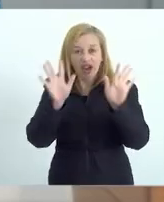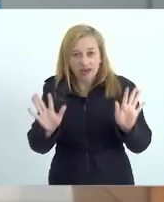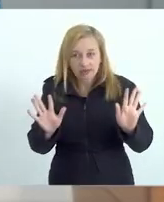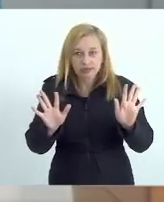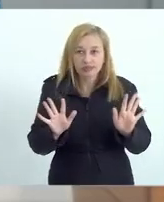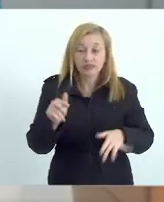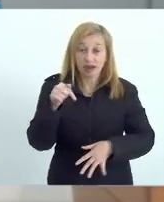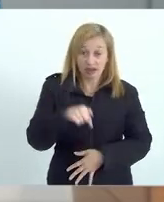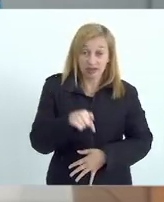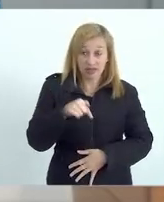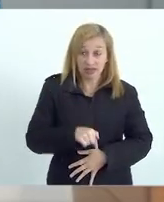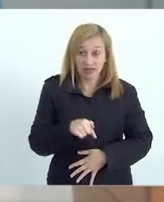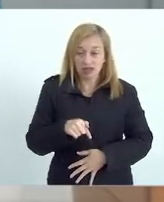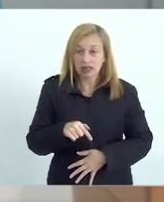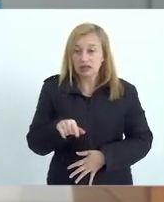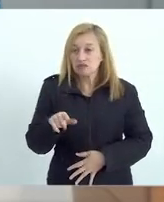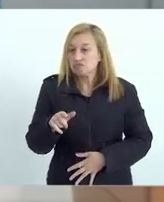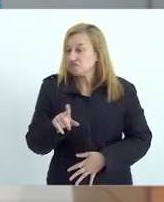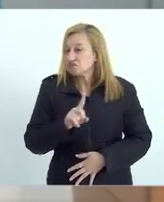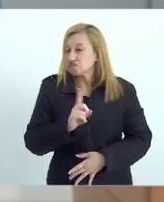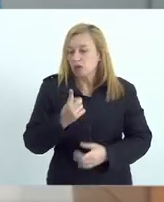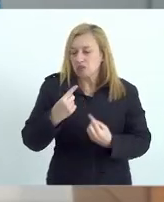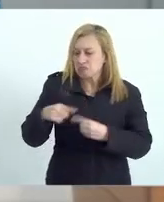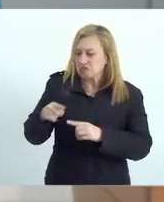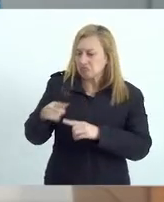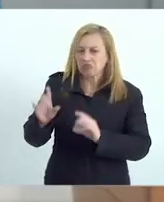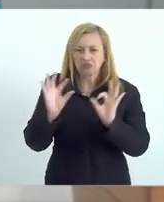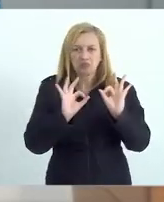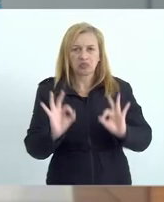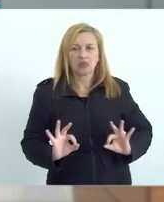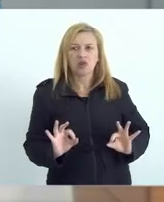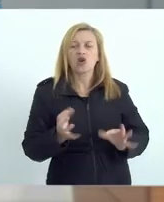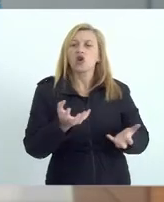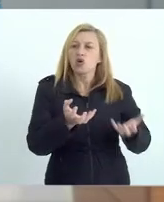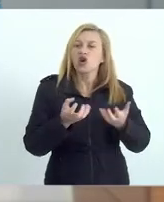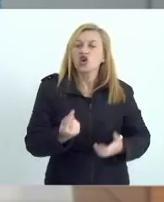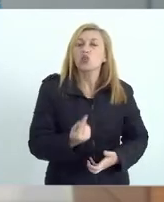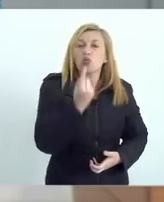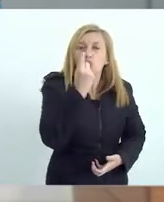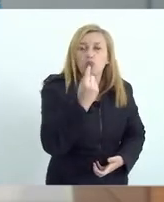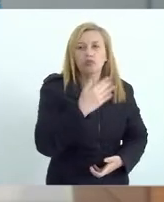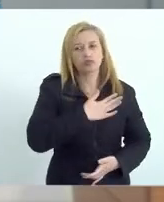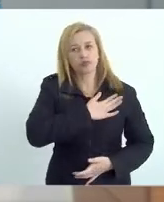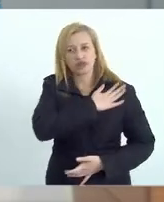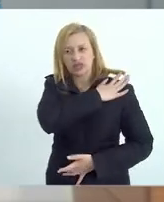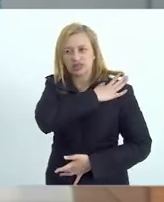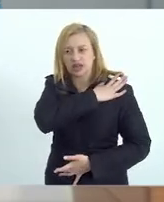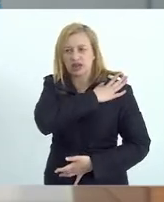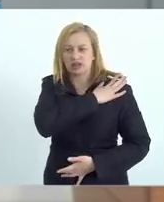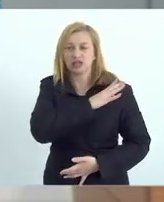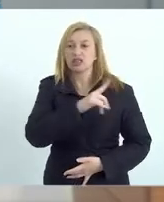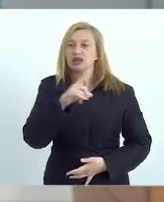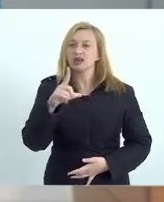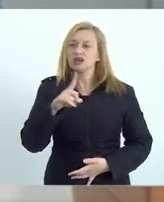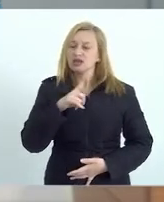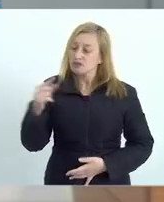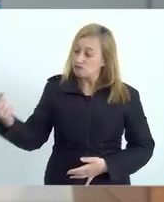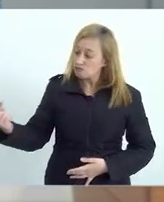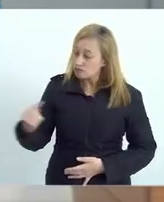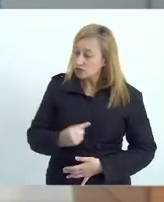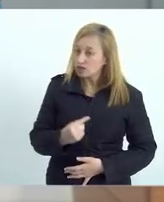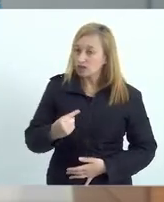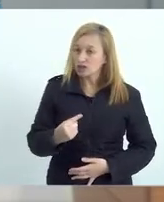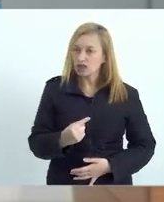que aqui não tem perseguição eu quero que o um militar que tenha vindo aqui